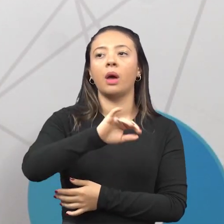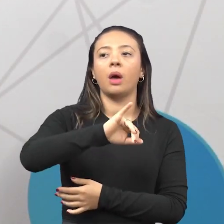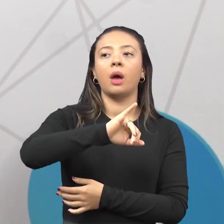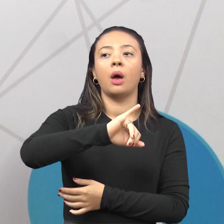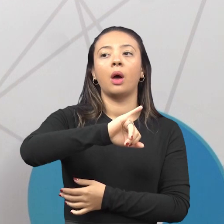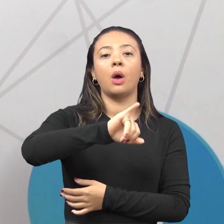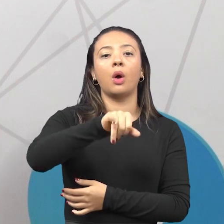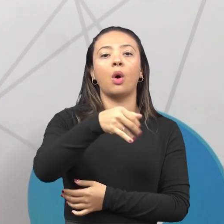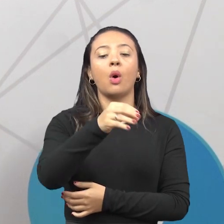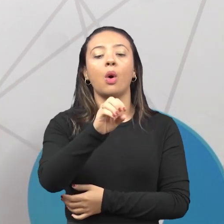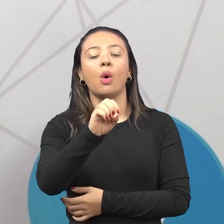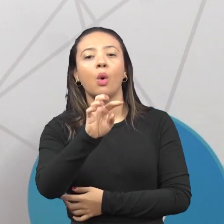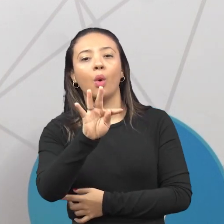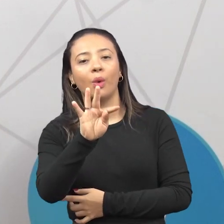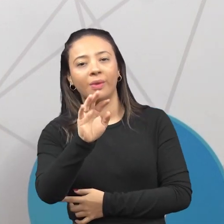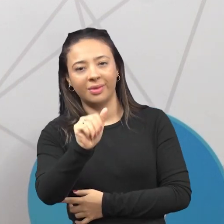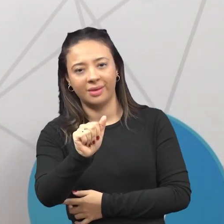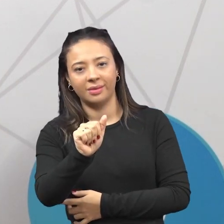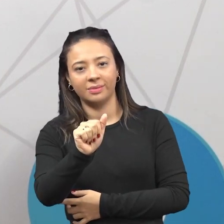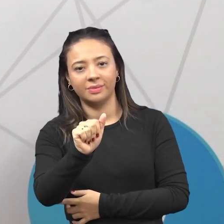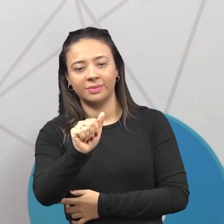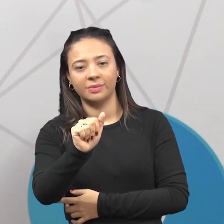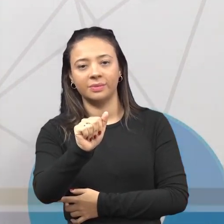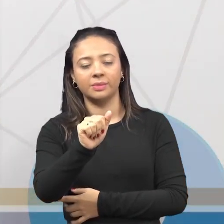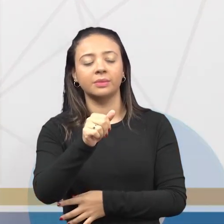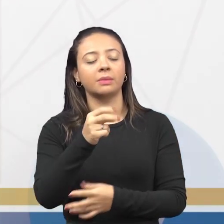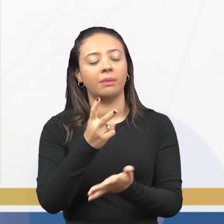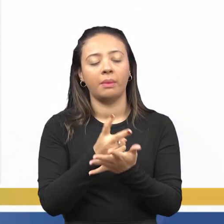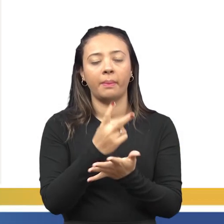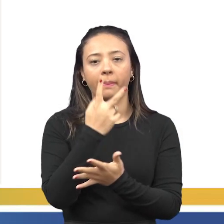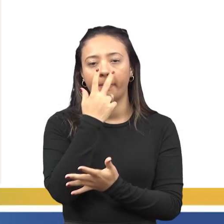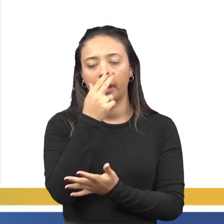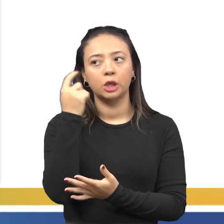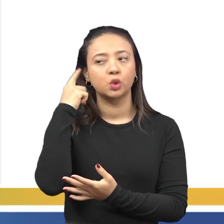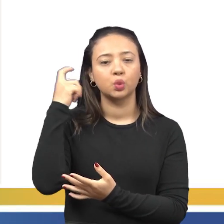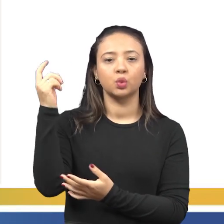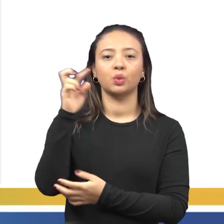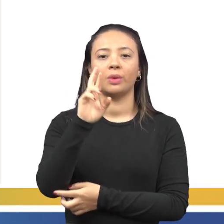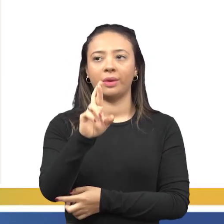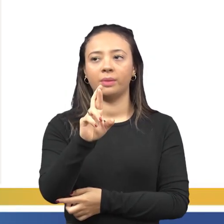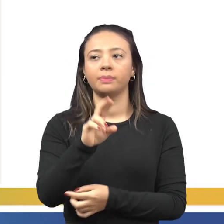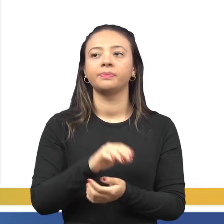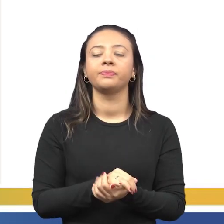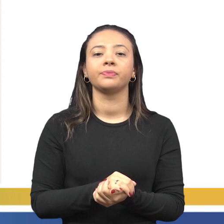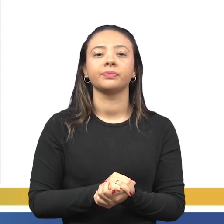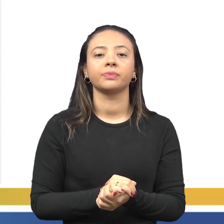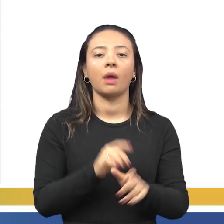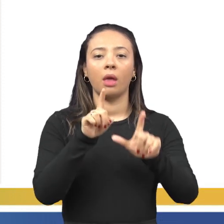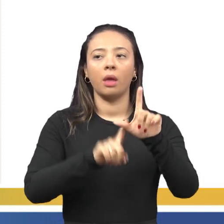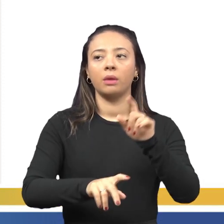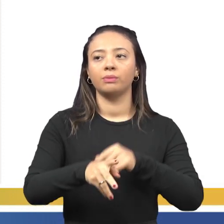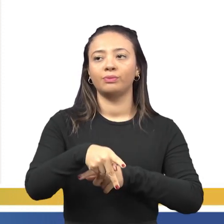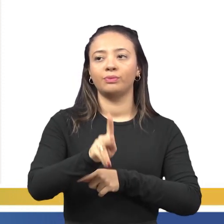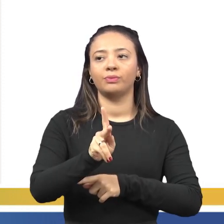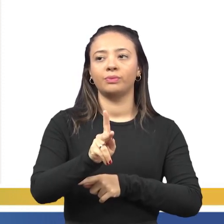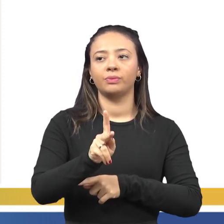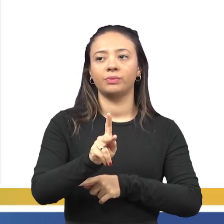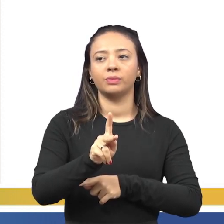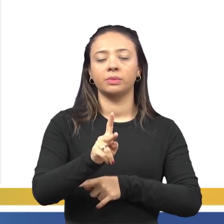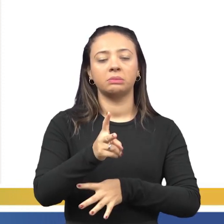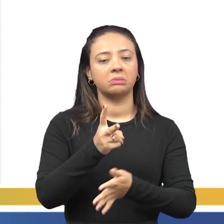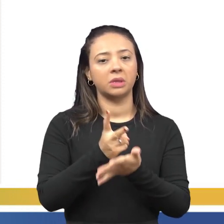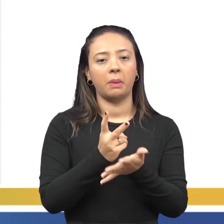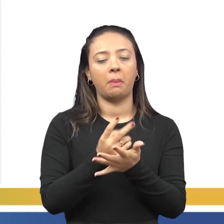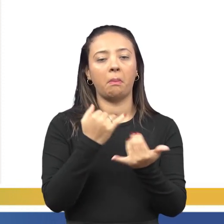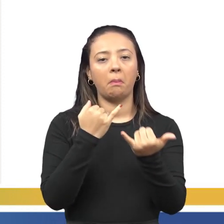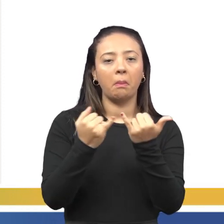E japonês, sempre com esse sonzinho de R. A K, certo? A letra K, sempre assemelhamos ela à letra C, certo?